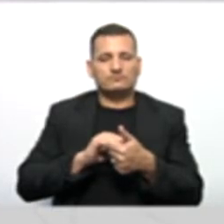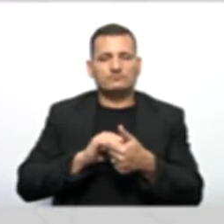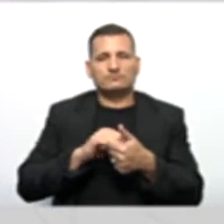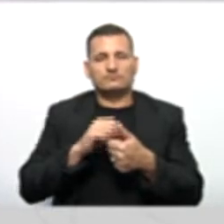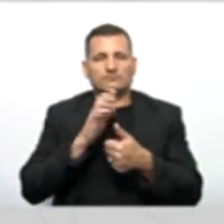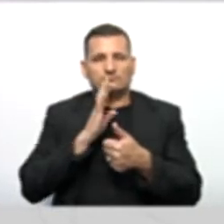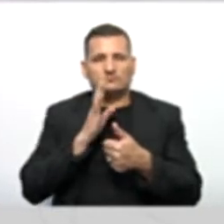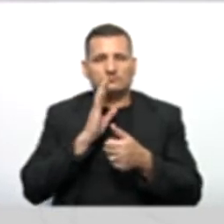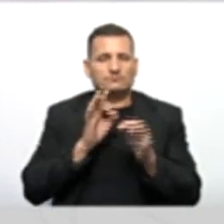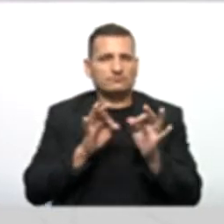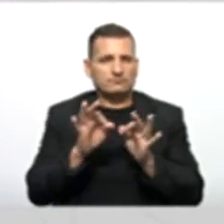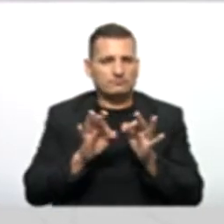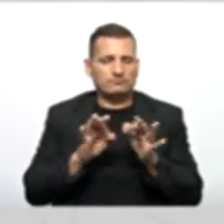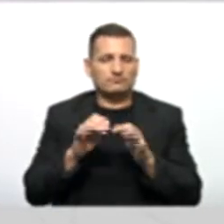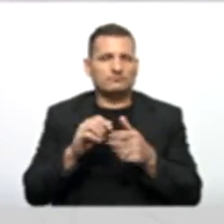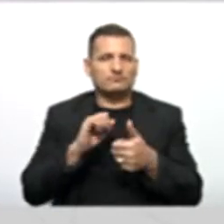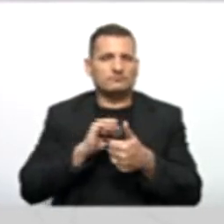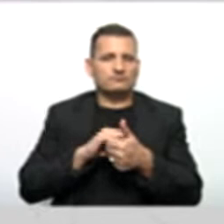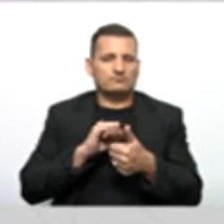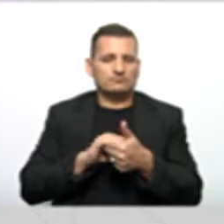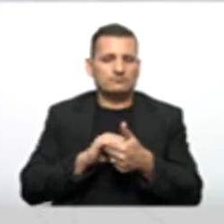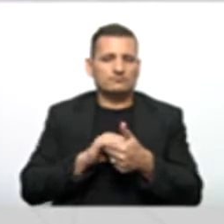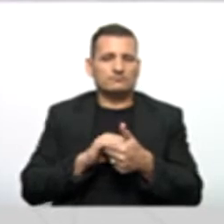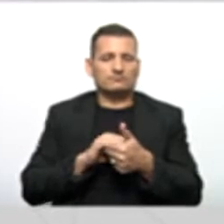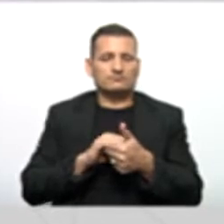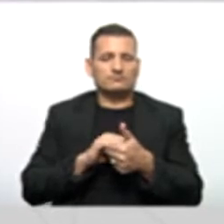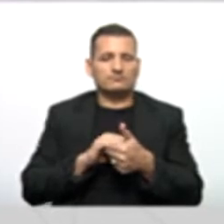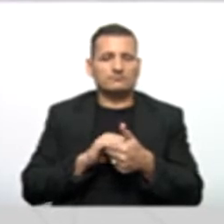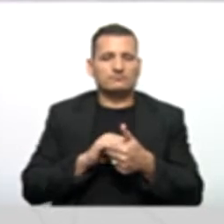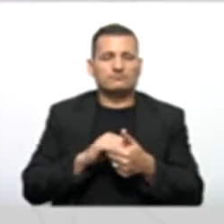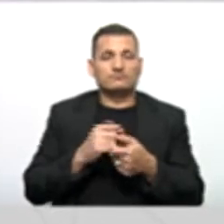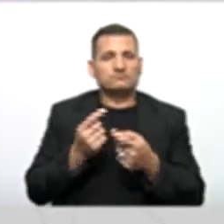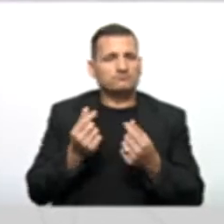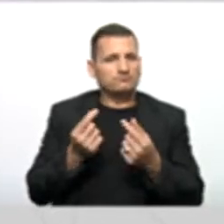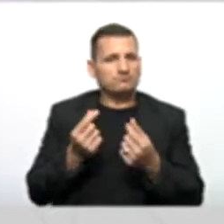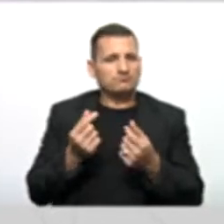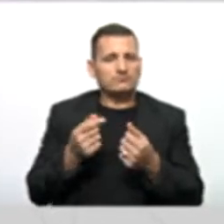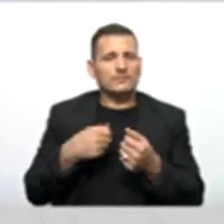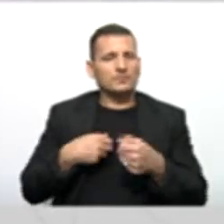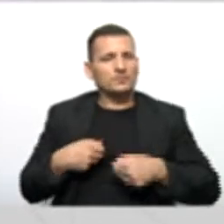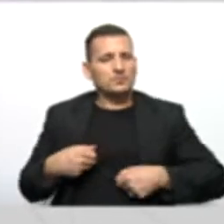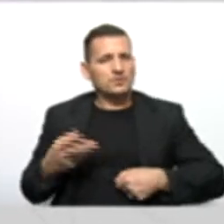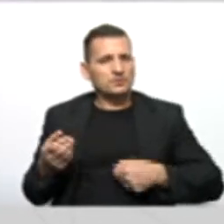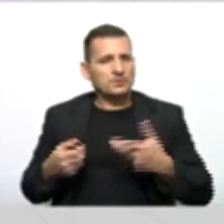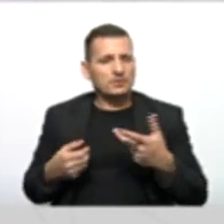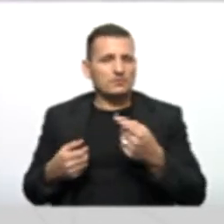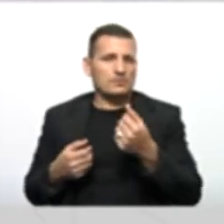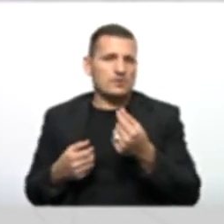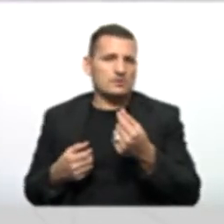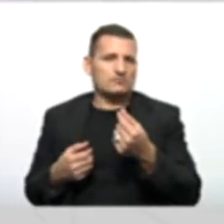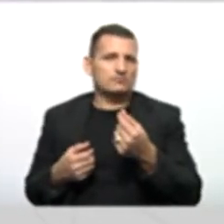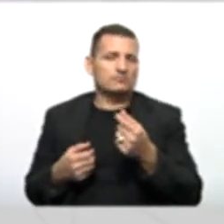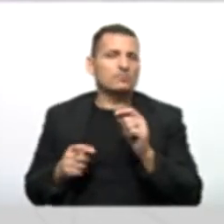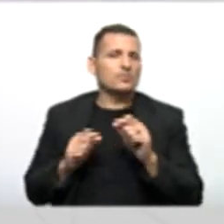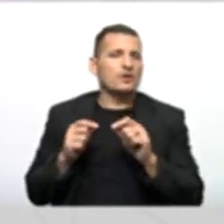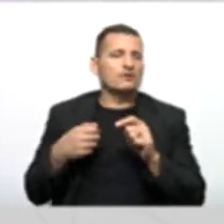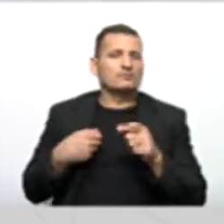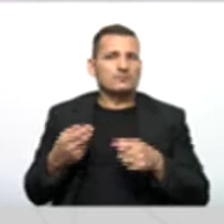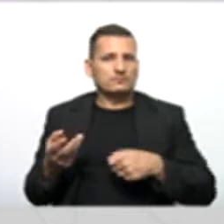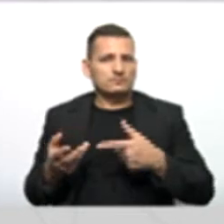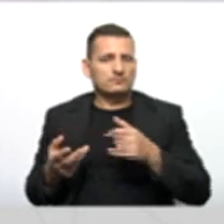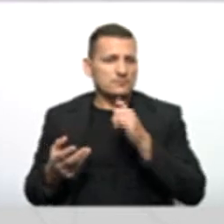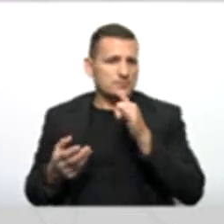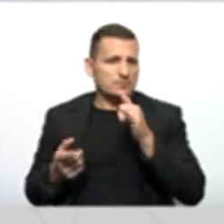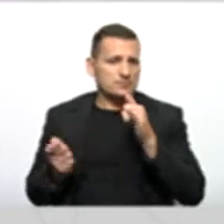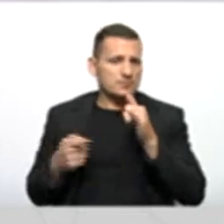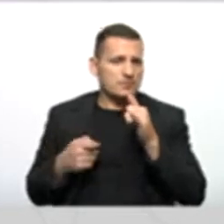de um plano de qualidade. Os custos, tá? Quanto que eu posso gastar, com o que eu vou gastar, se eu tenho como economizar,